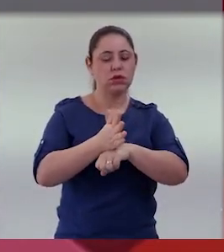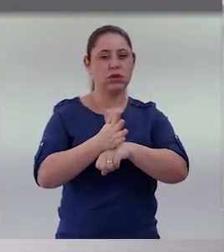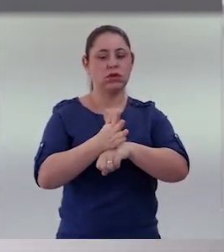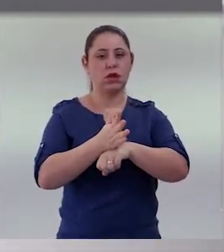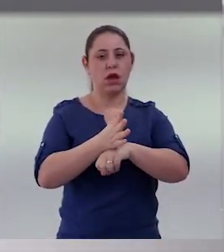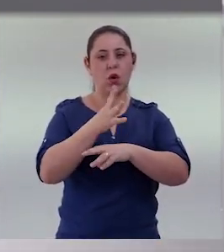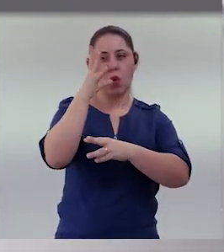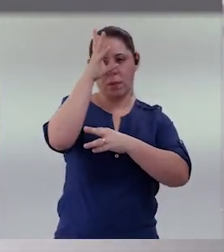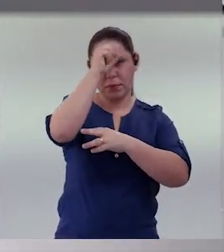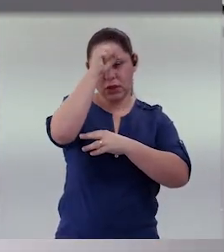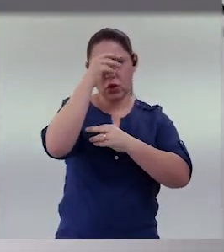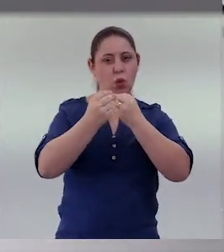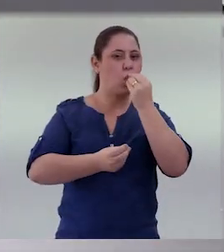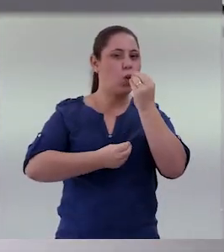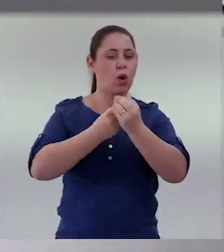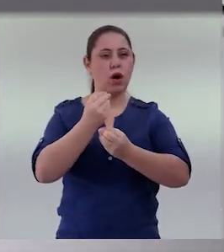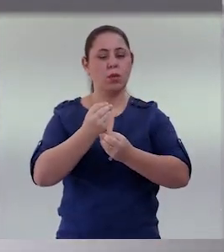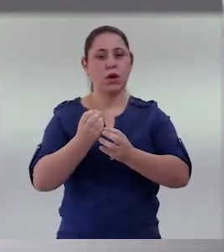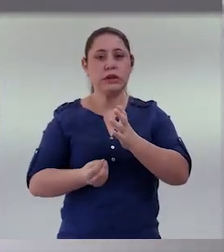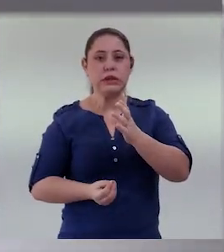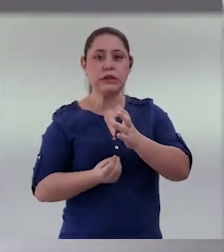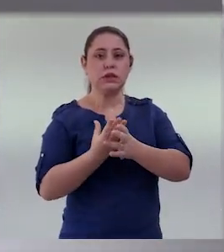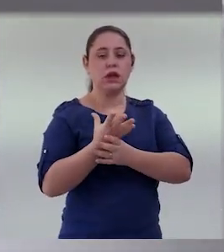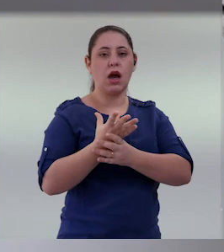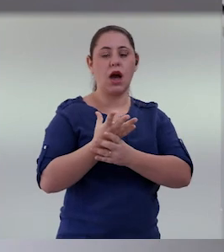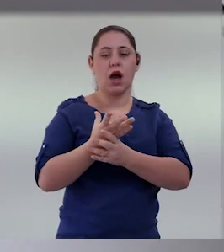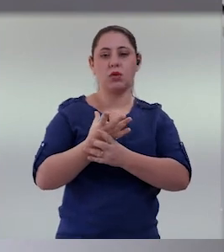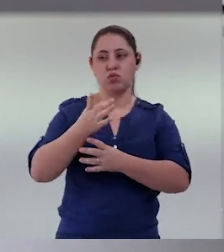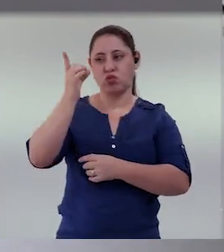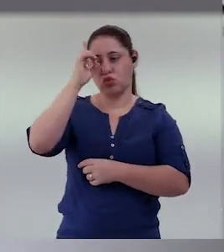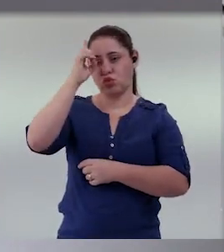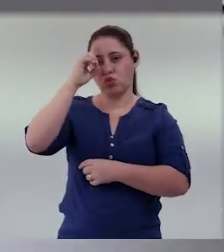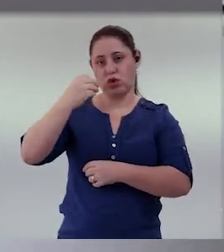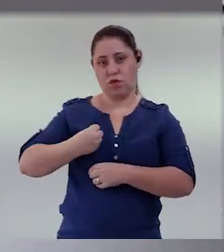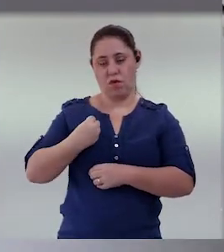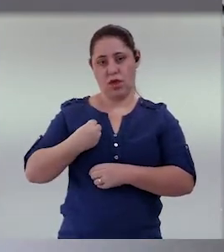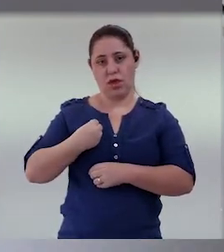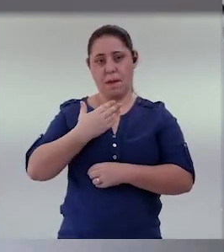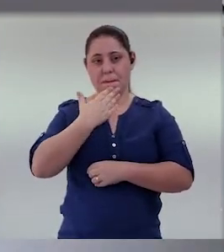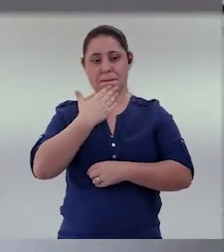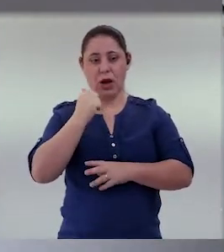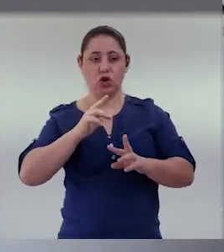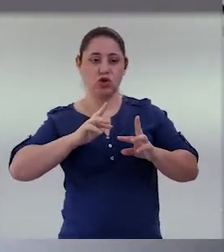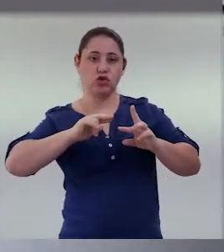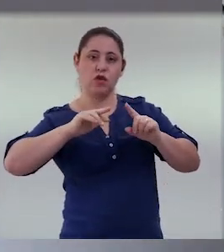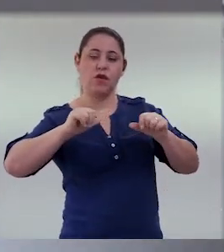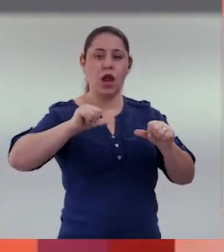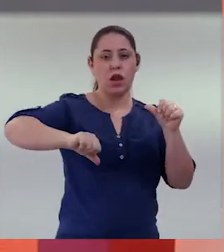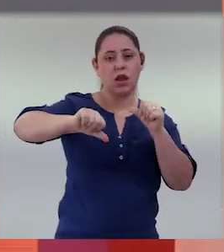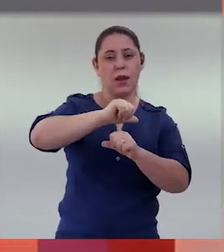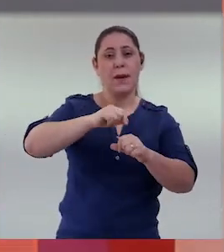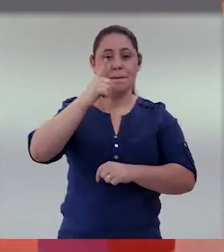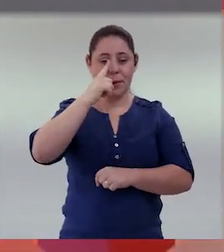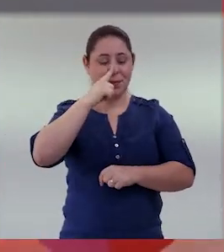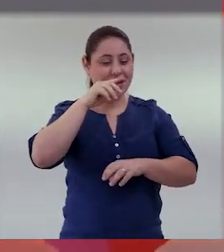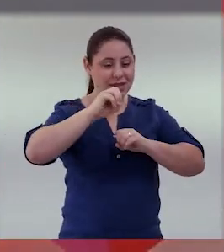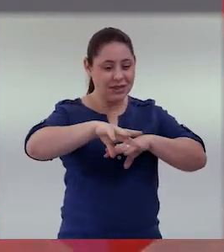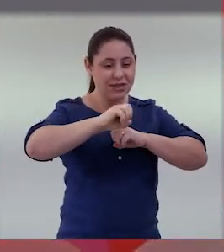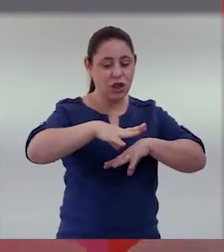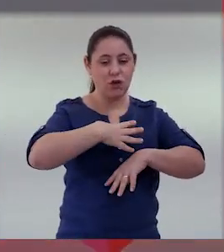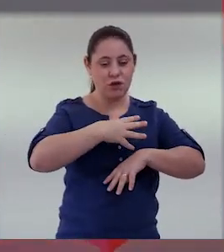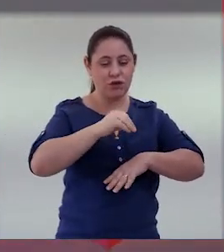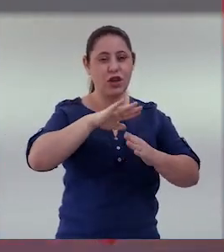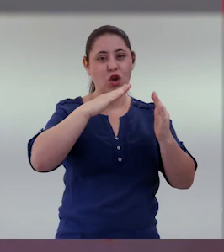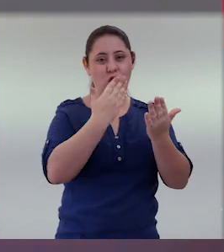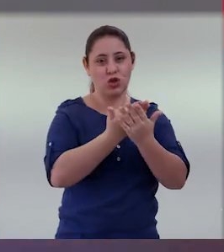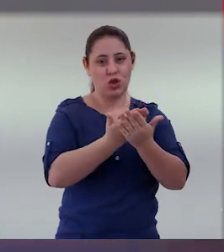lidar melhor com isso. É importante nesse momento a gente criar uma nova rotina dentro das possibilidades ali, tem mães